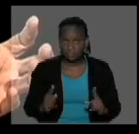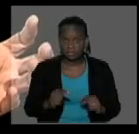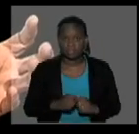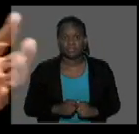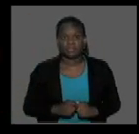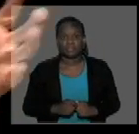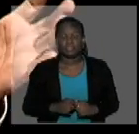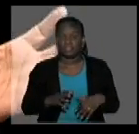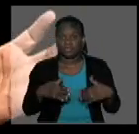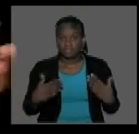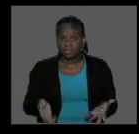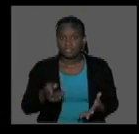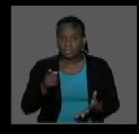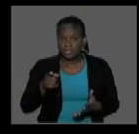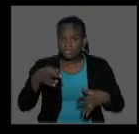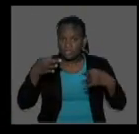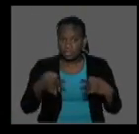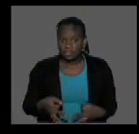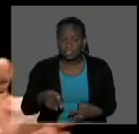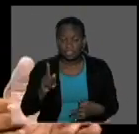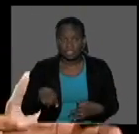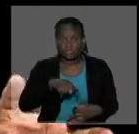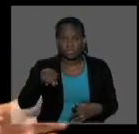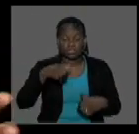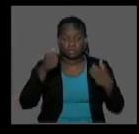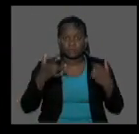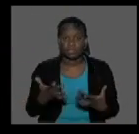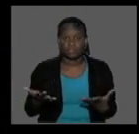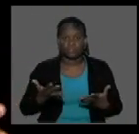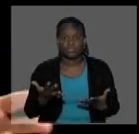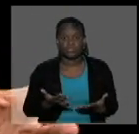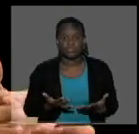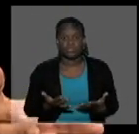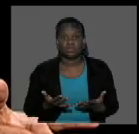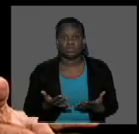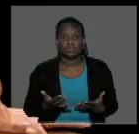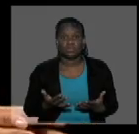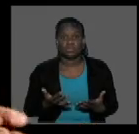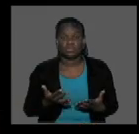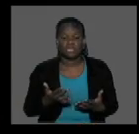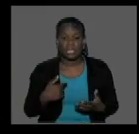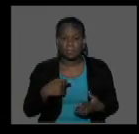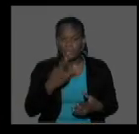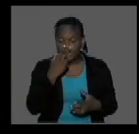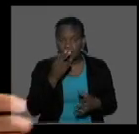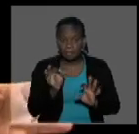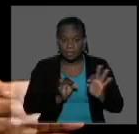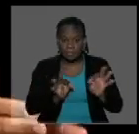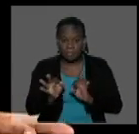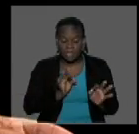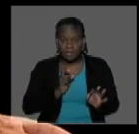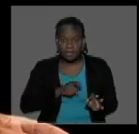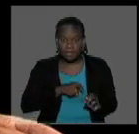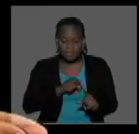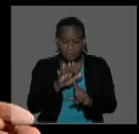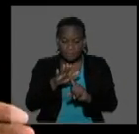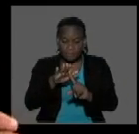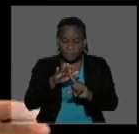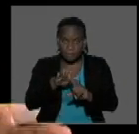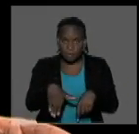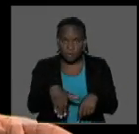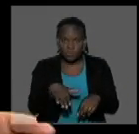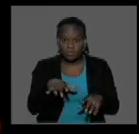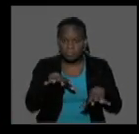corporificasse. Então esse justamente é o que a gente chama, que são as armadilhas e as arapucas